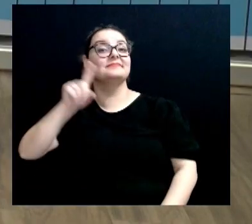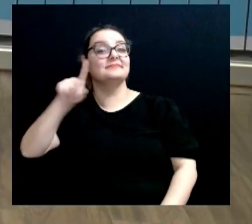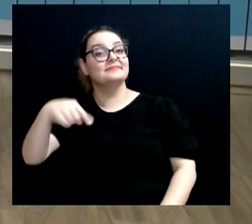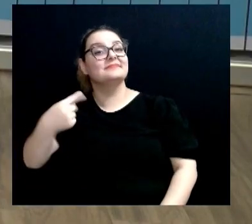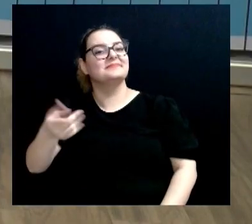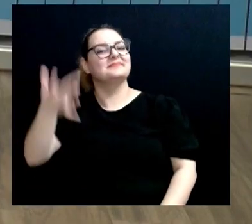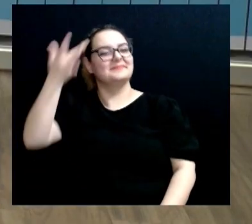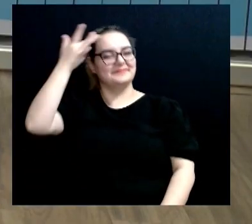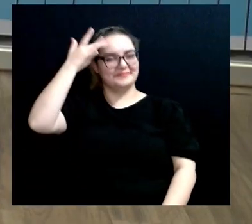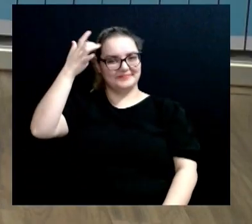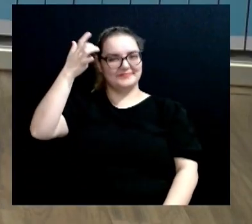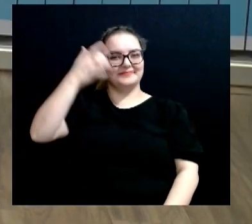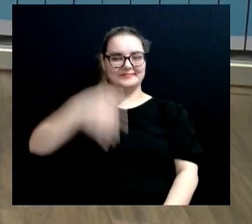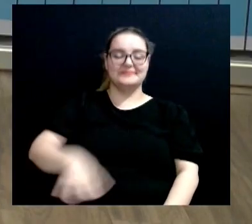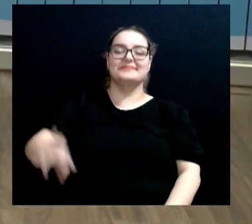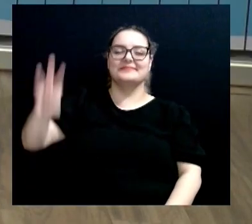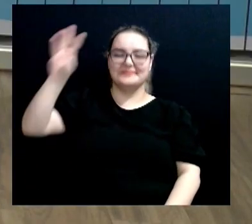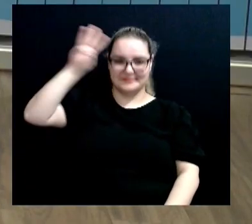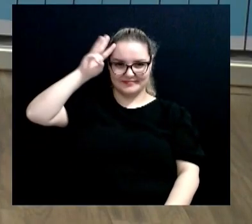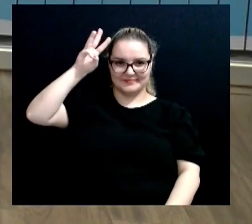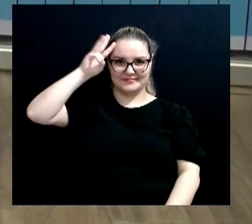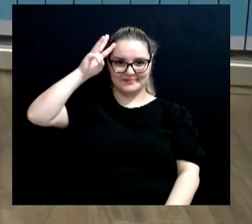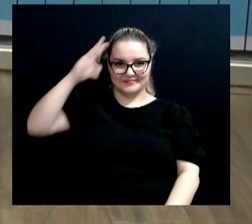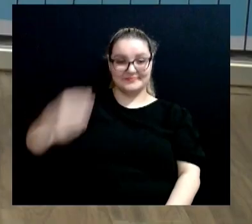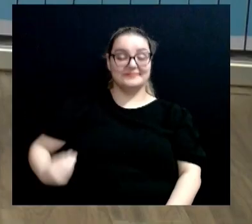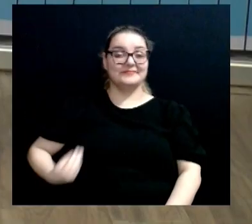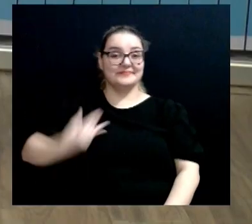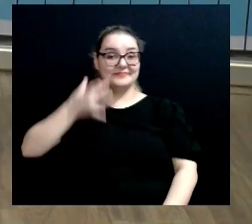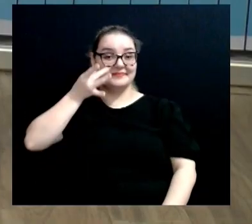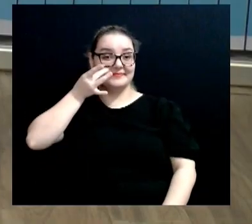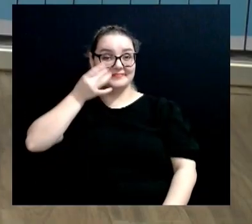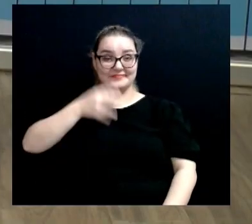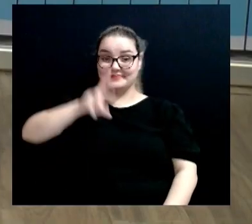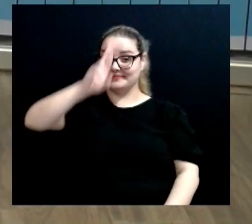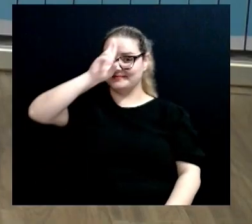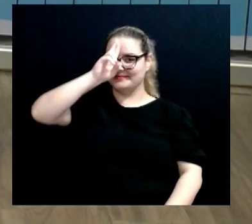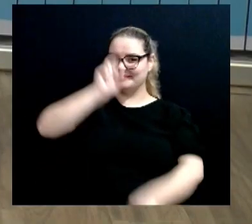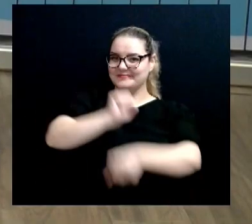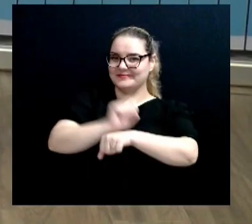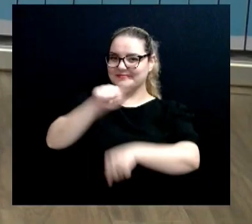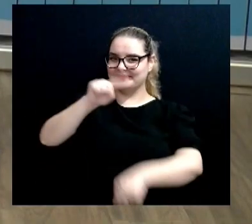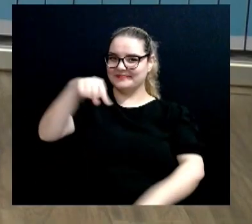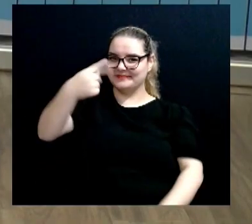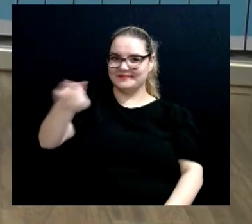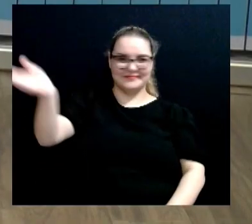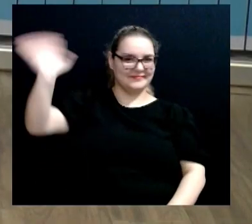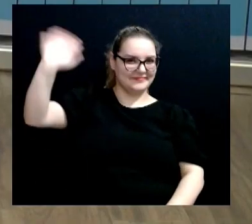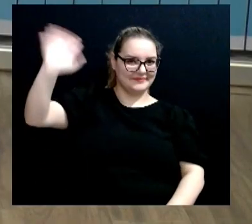amanhã na terça-feira ao meio-dia, ao vivo. A gente espera. Até lá. Tchau, tchau.